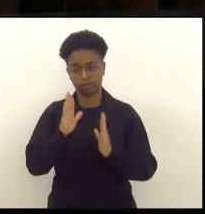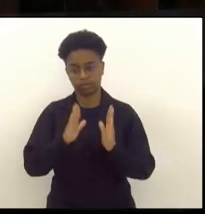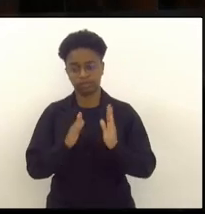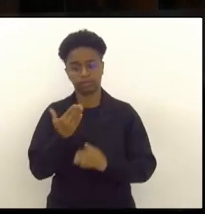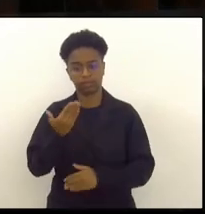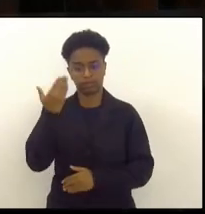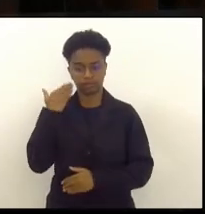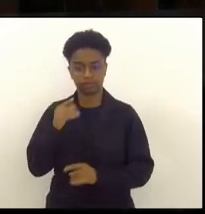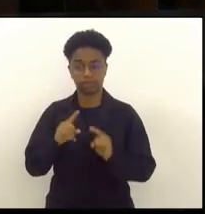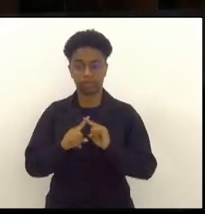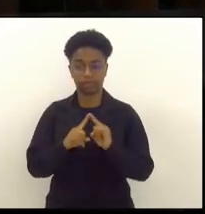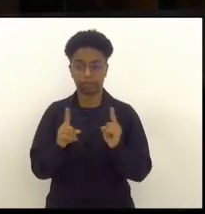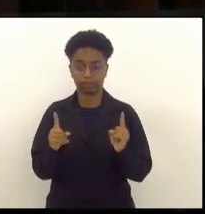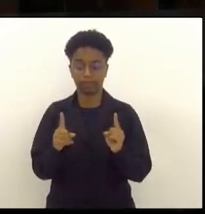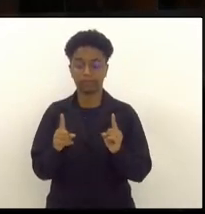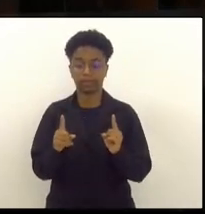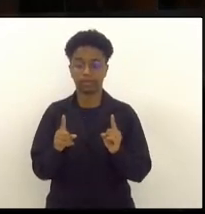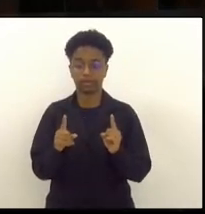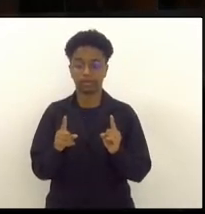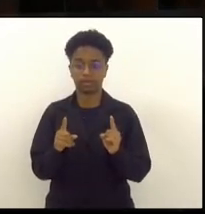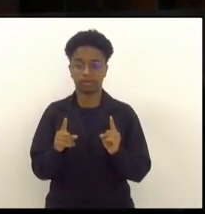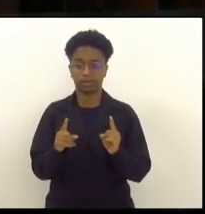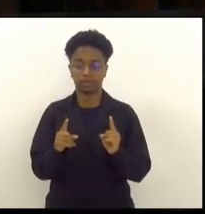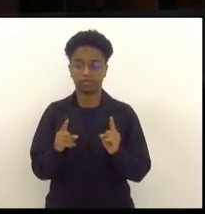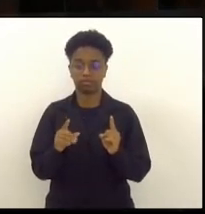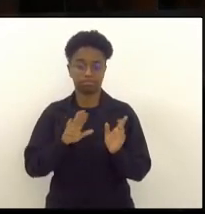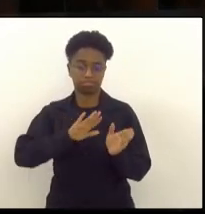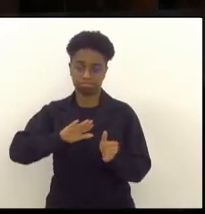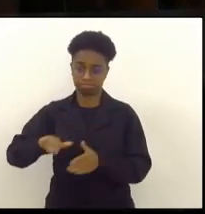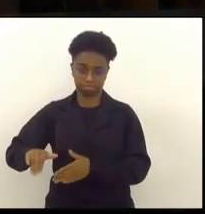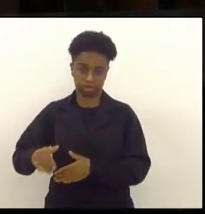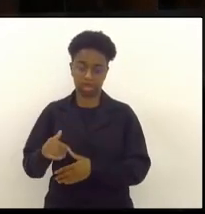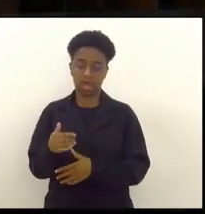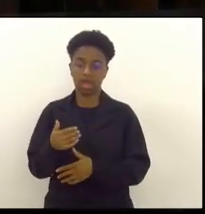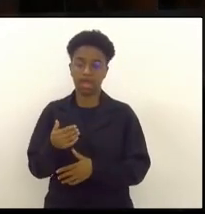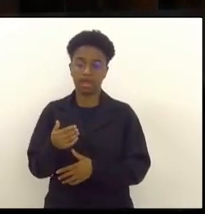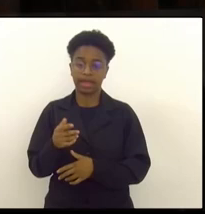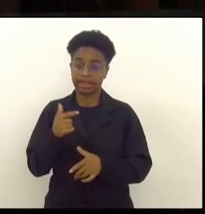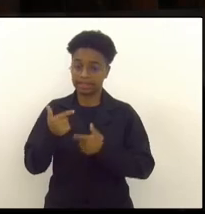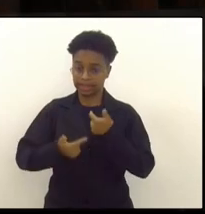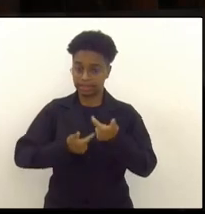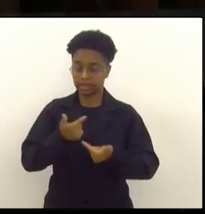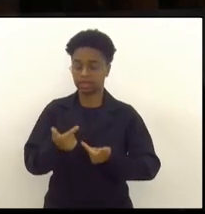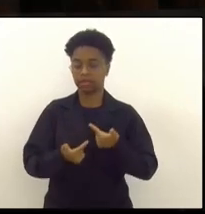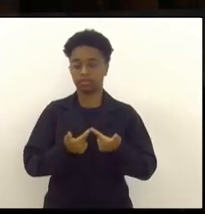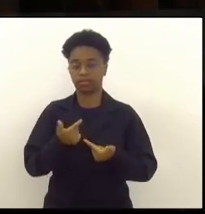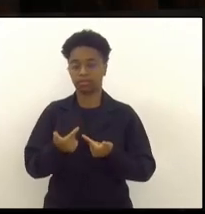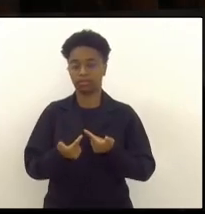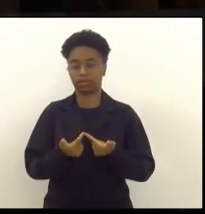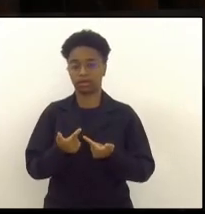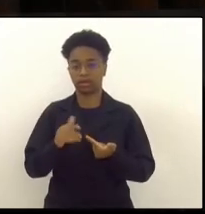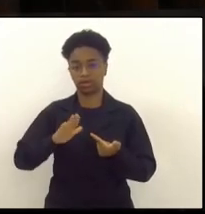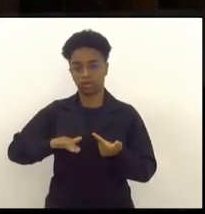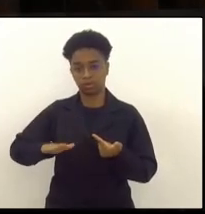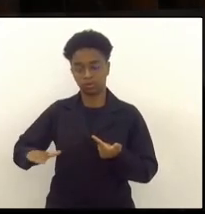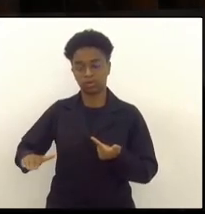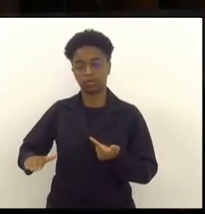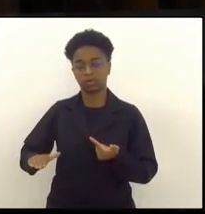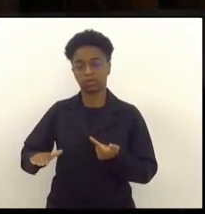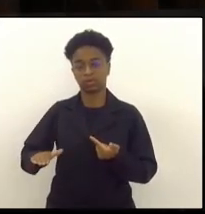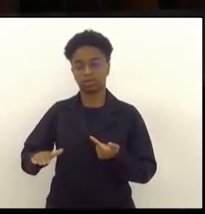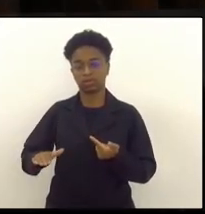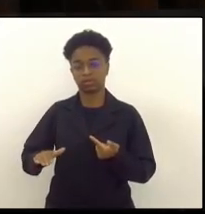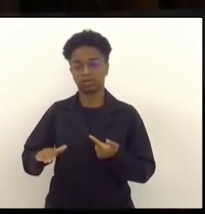passado. Mas, independentemente disso, esse trabalho na infância,